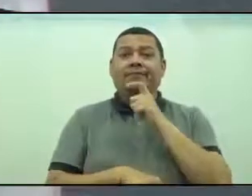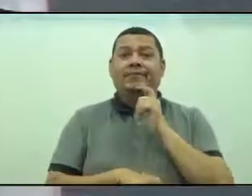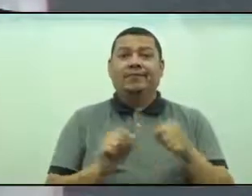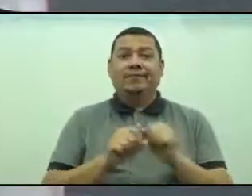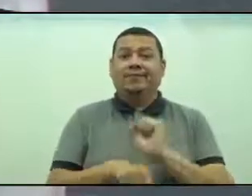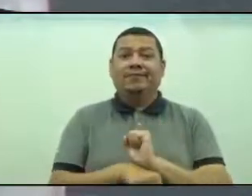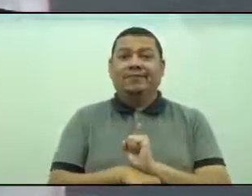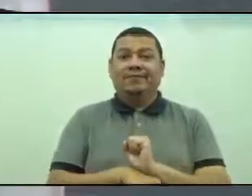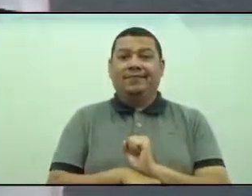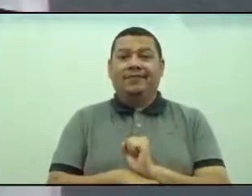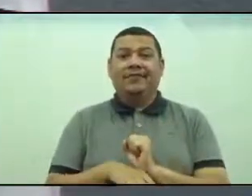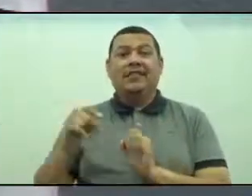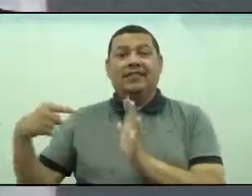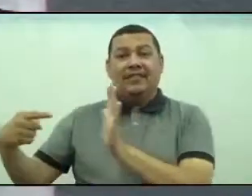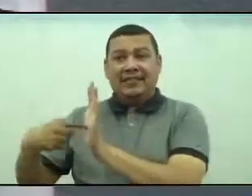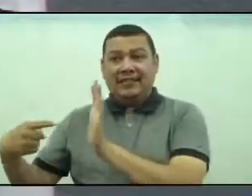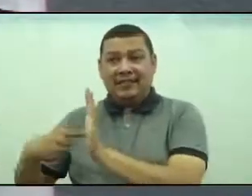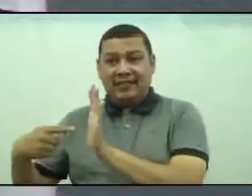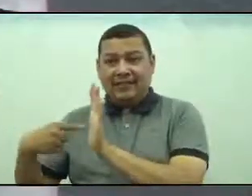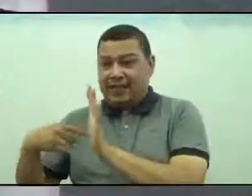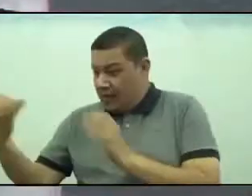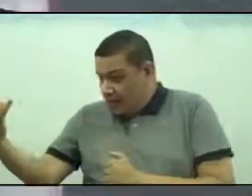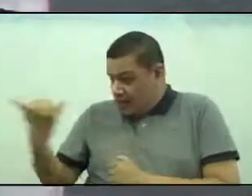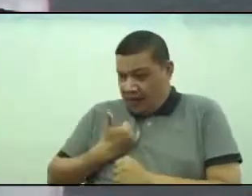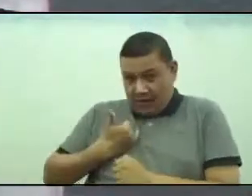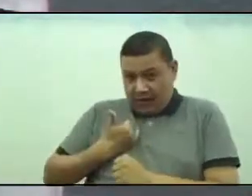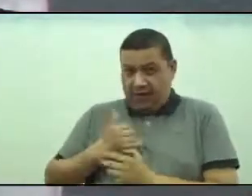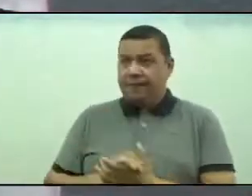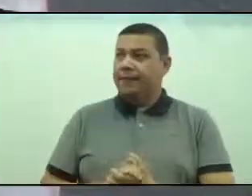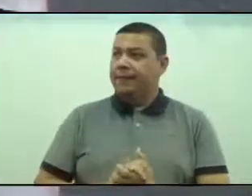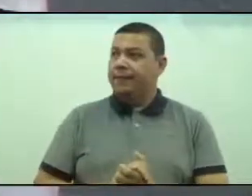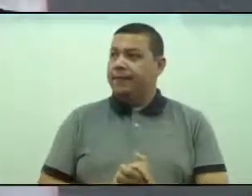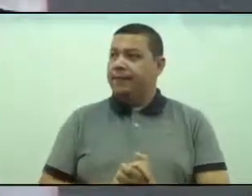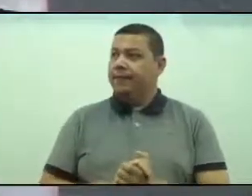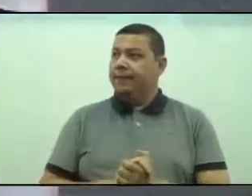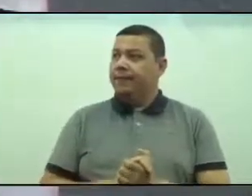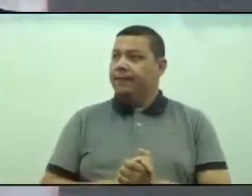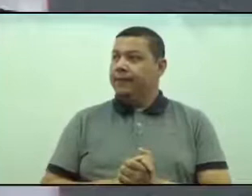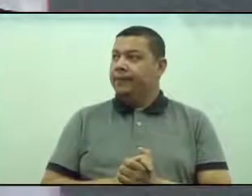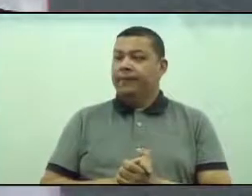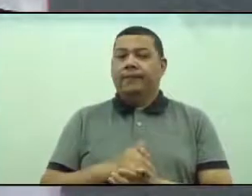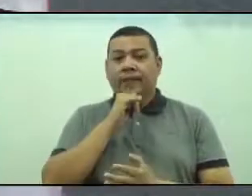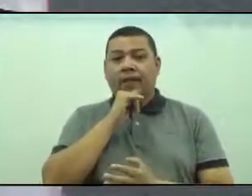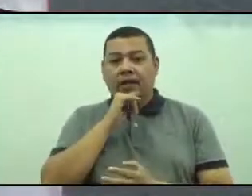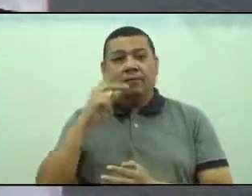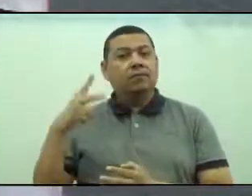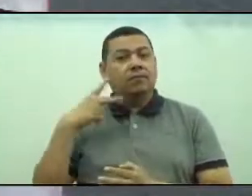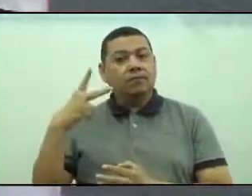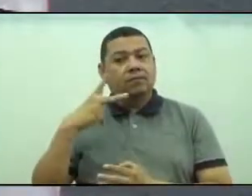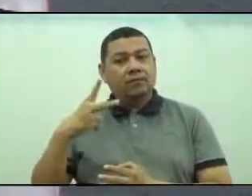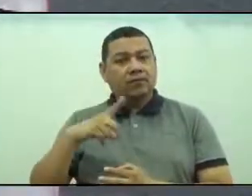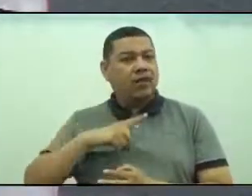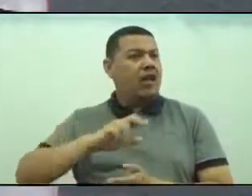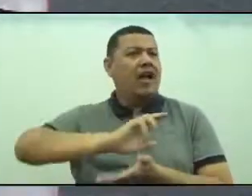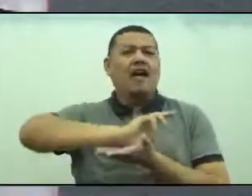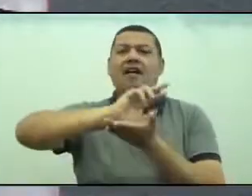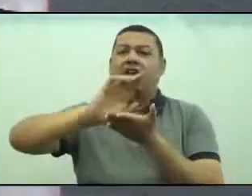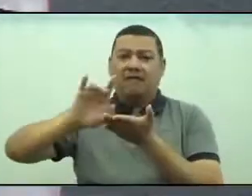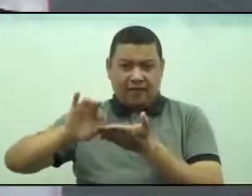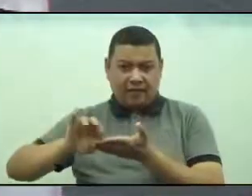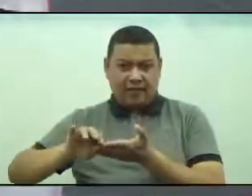denúncia do porte do vereador, que o vereador Magnusson Mota trouxe aqui,